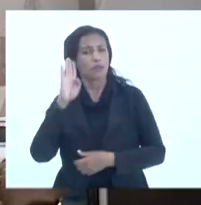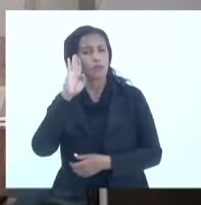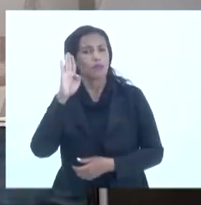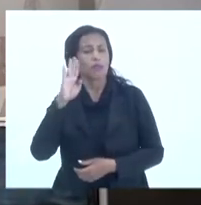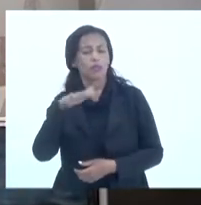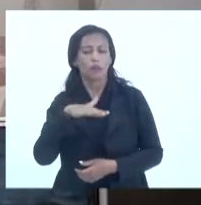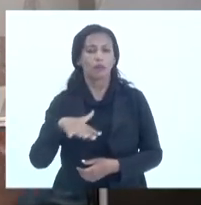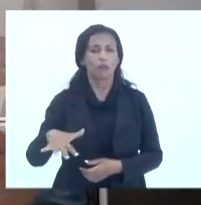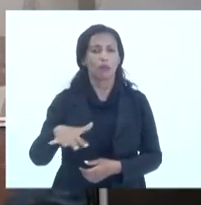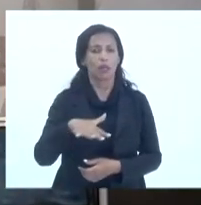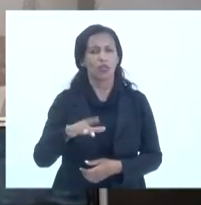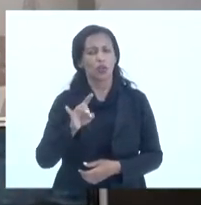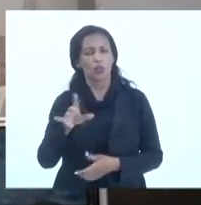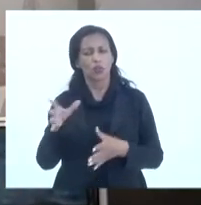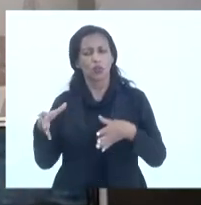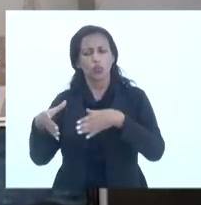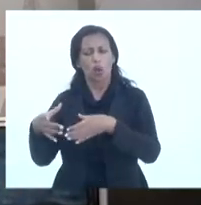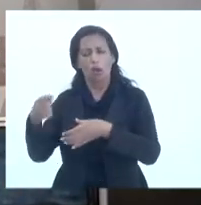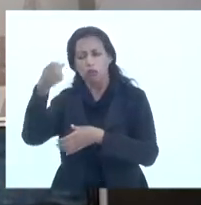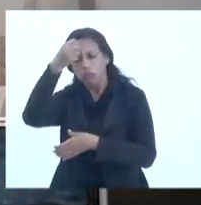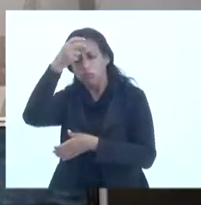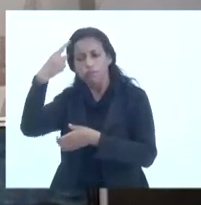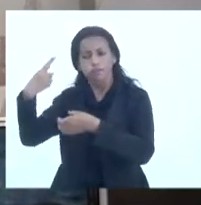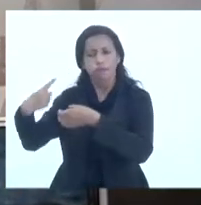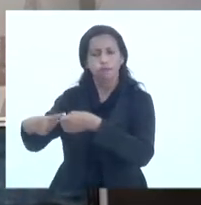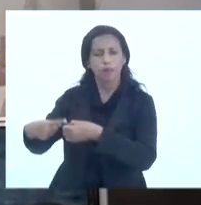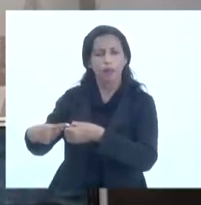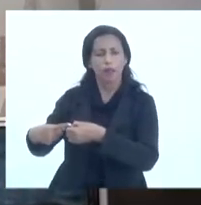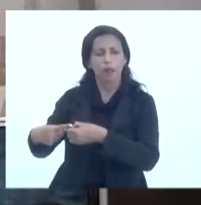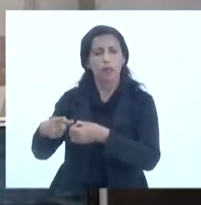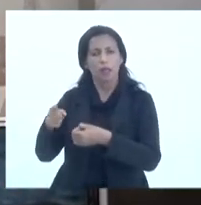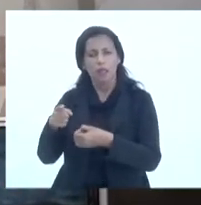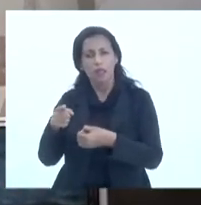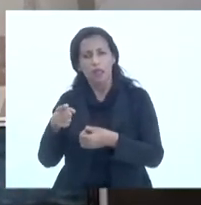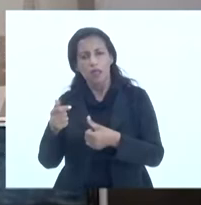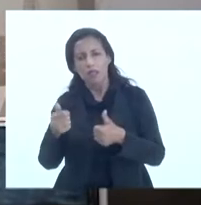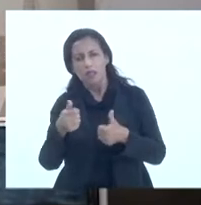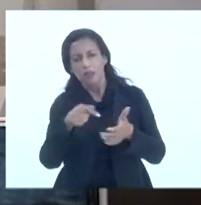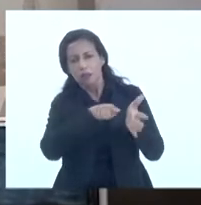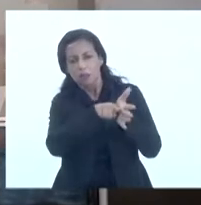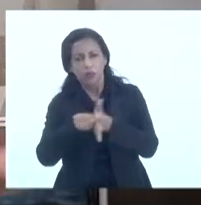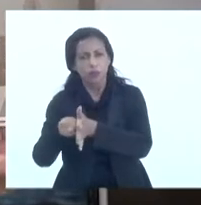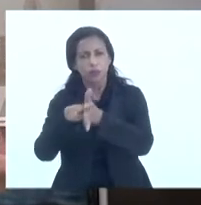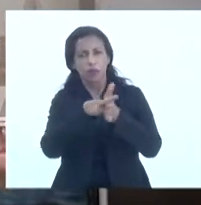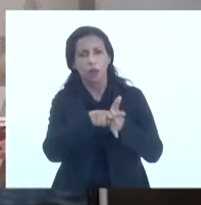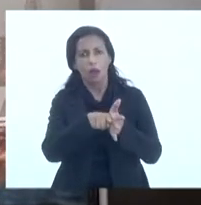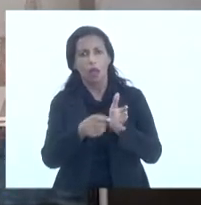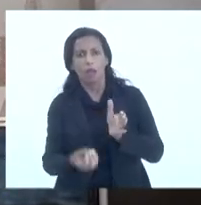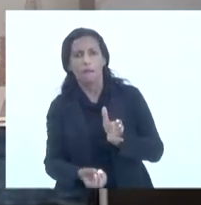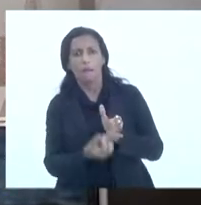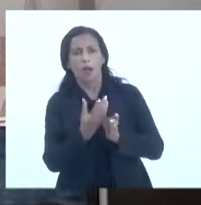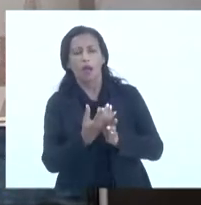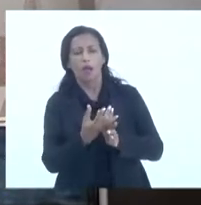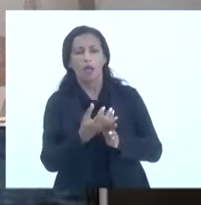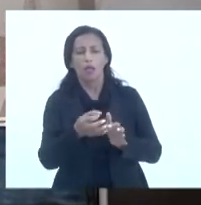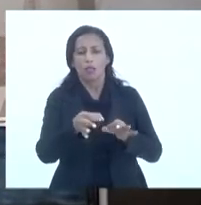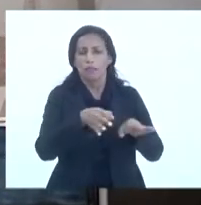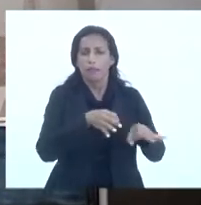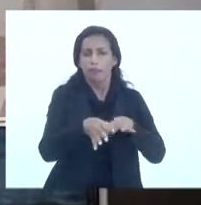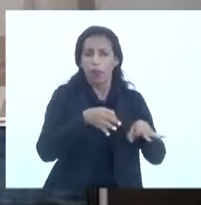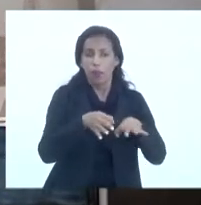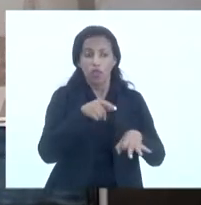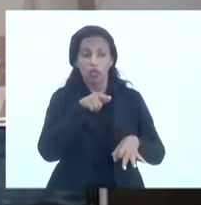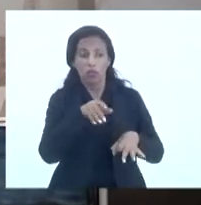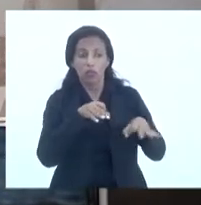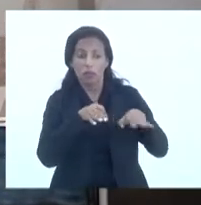principais da região, não só do seu município, né? E esse mapeamento, ele é desenvolvido um projeto. E com esse projeto, você